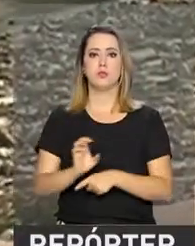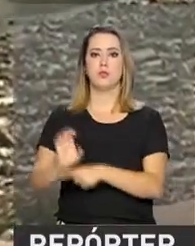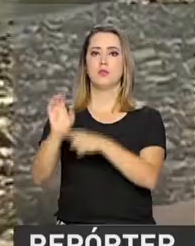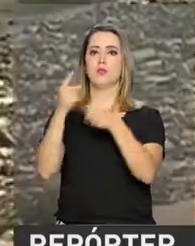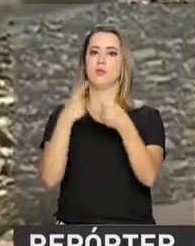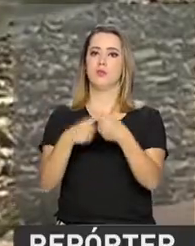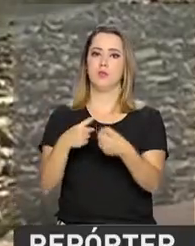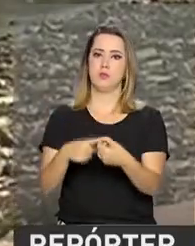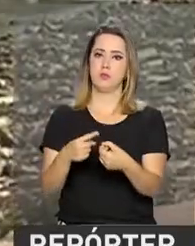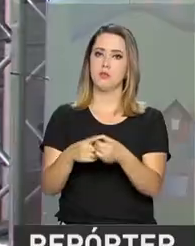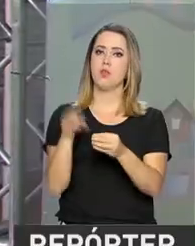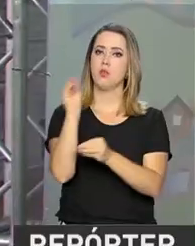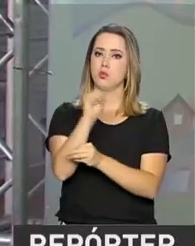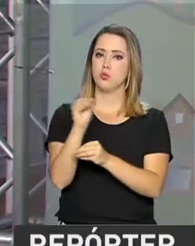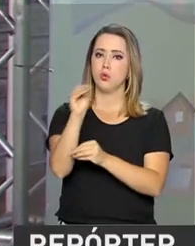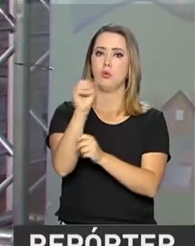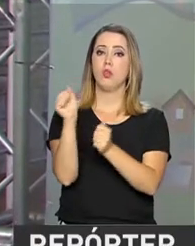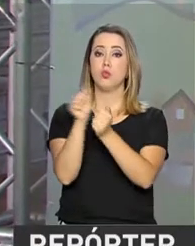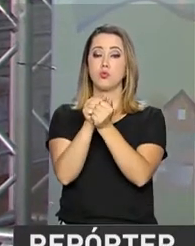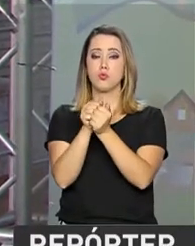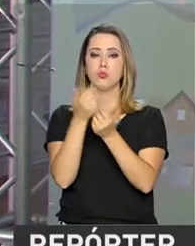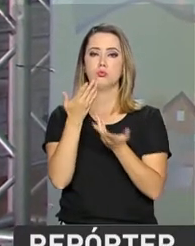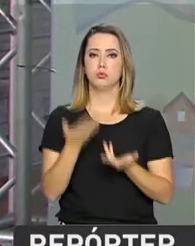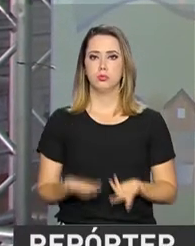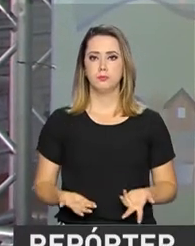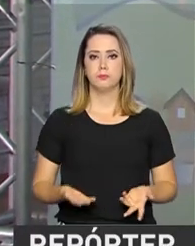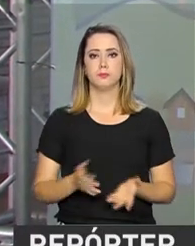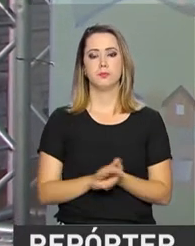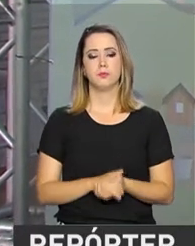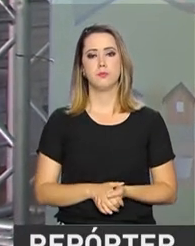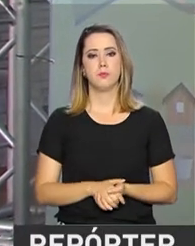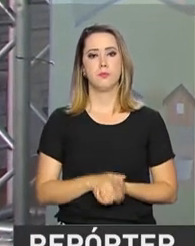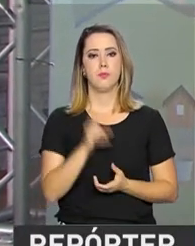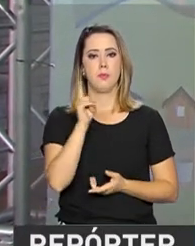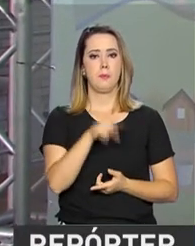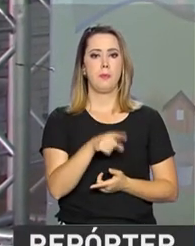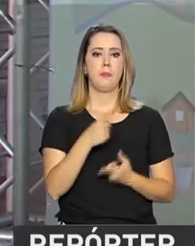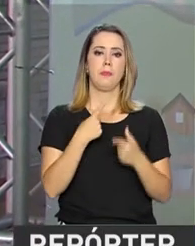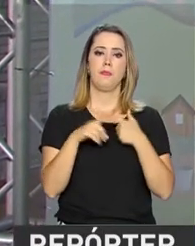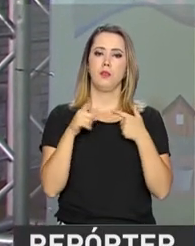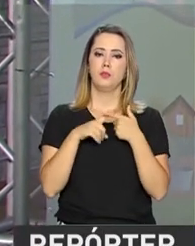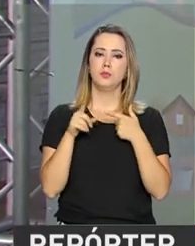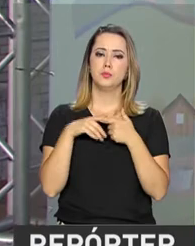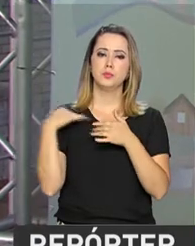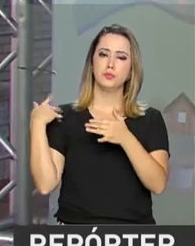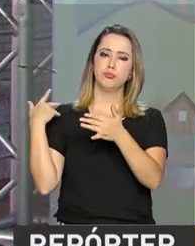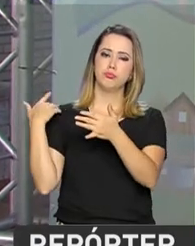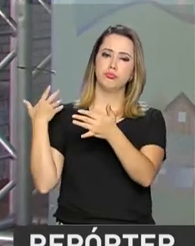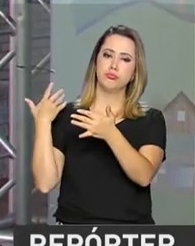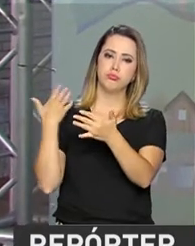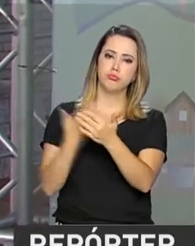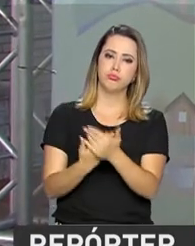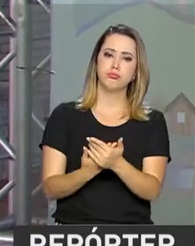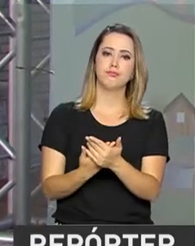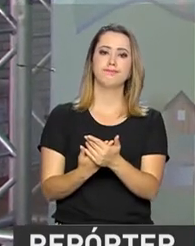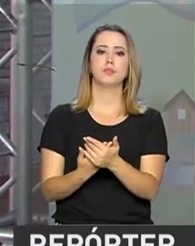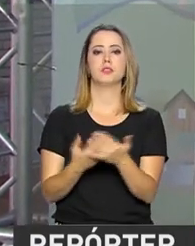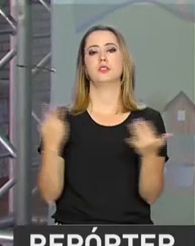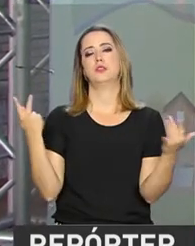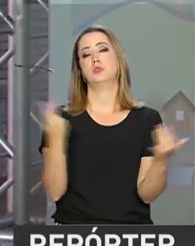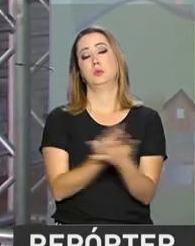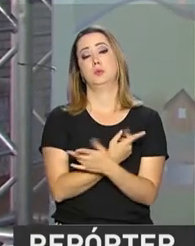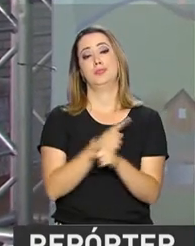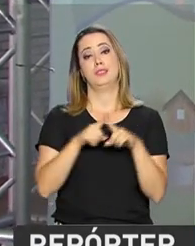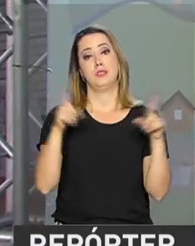estados e municípios. É uma questão estrutural que há muitos anos ela já vem ocorrendo e que o